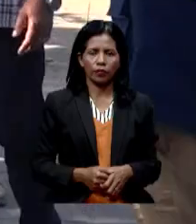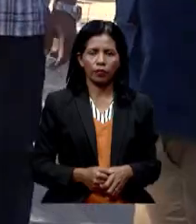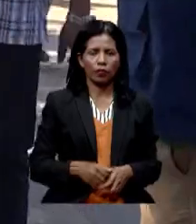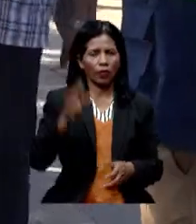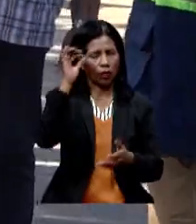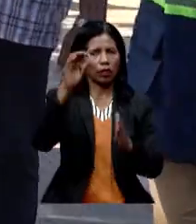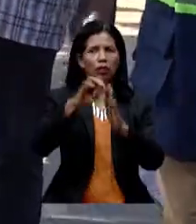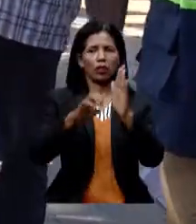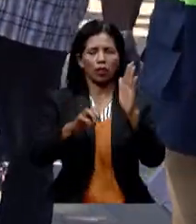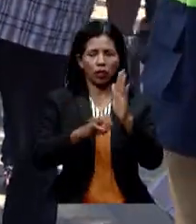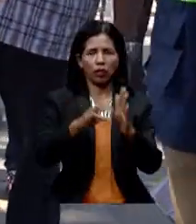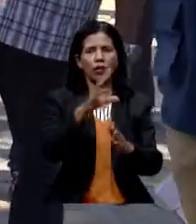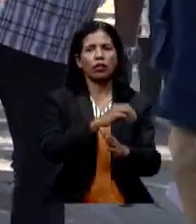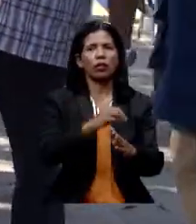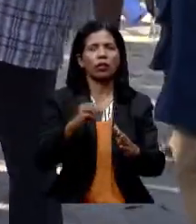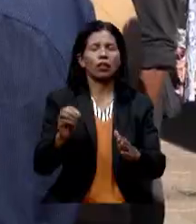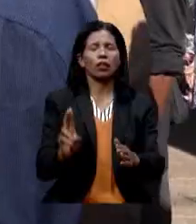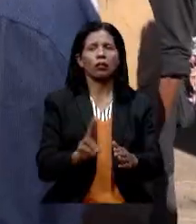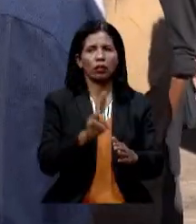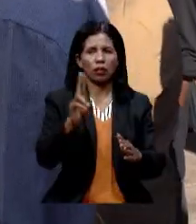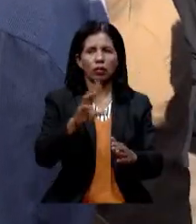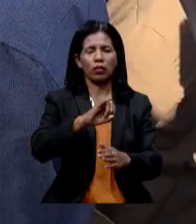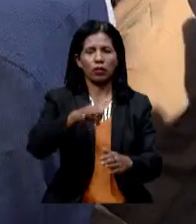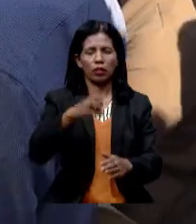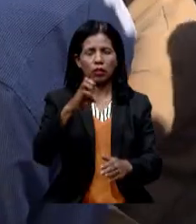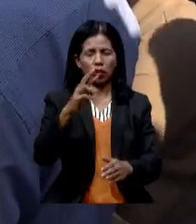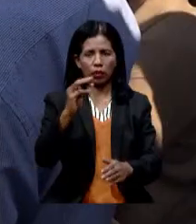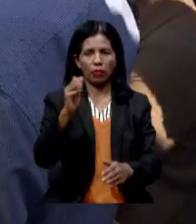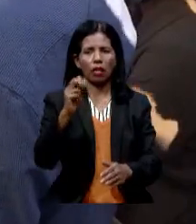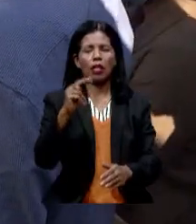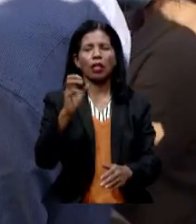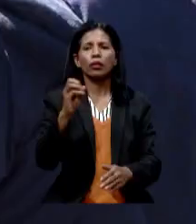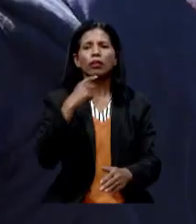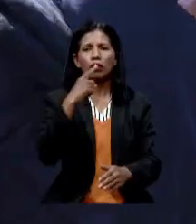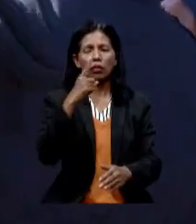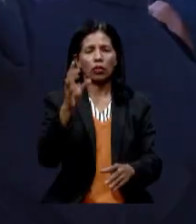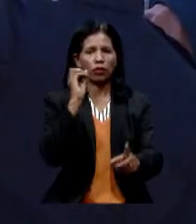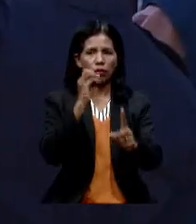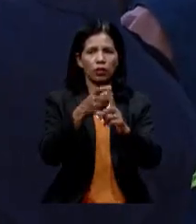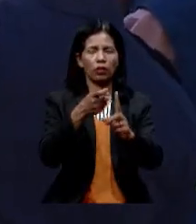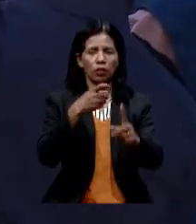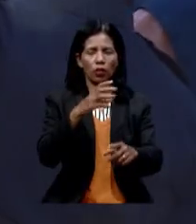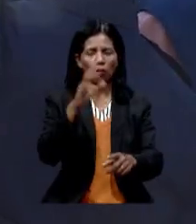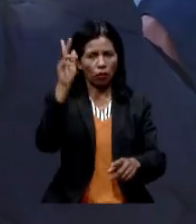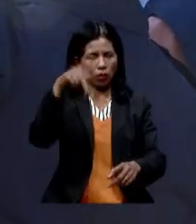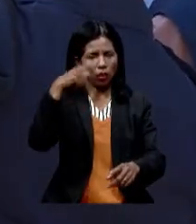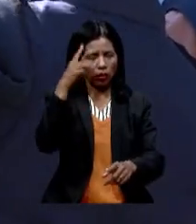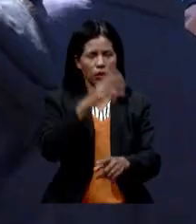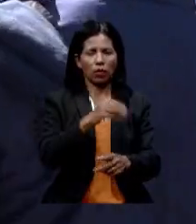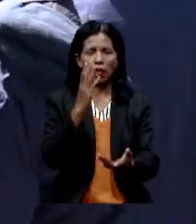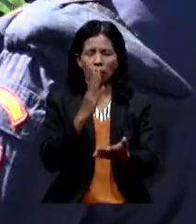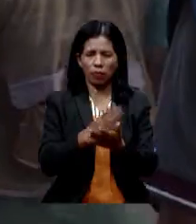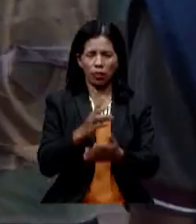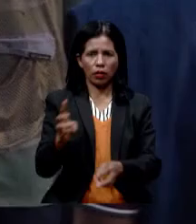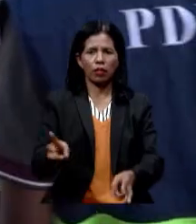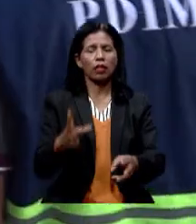Secretário de Estado de Toponomia na urbanização Germano Dias Brites Hatete, objetivo russi política né, ato evita